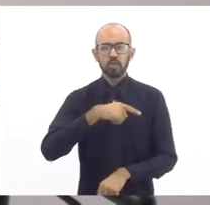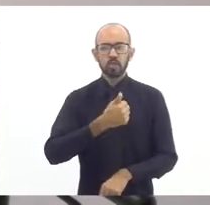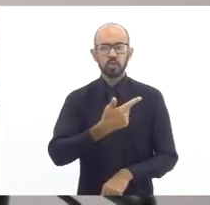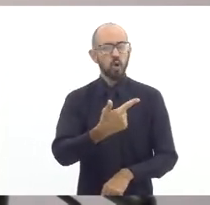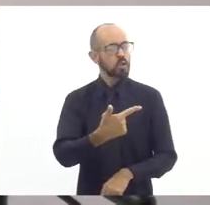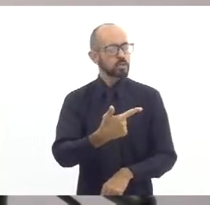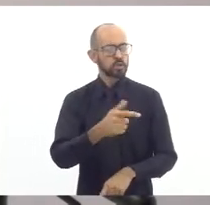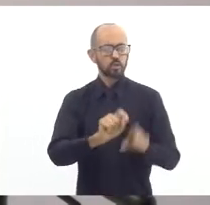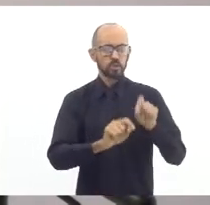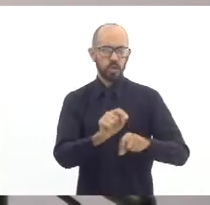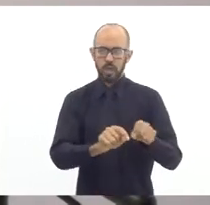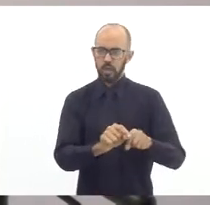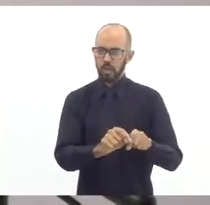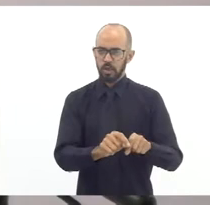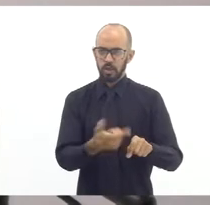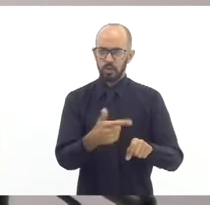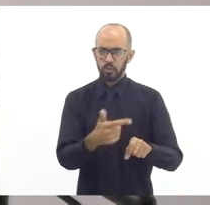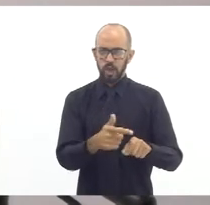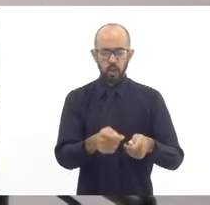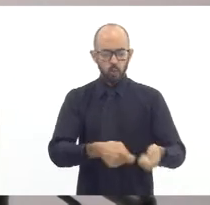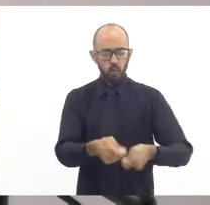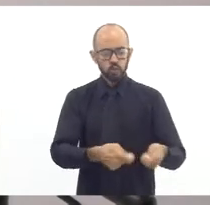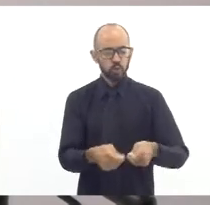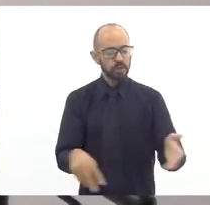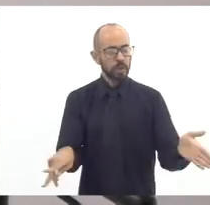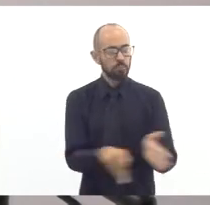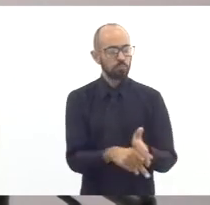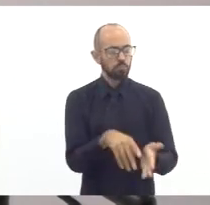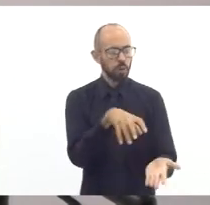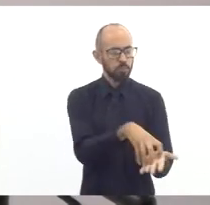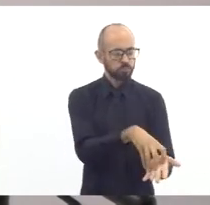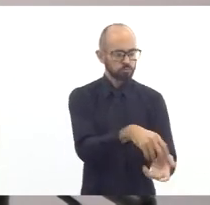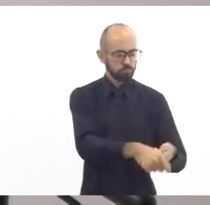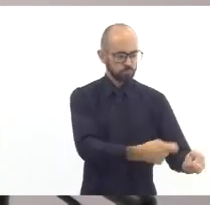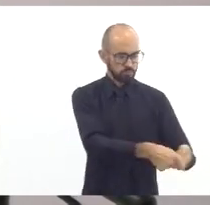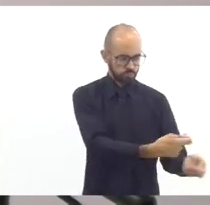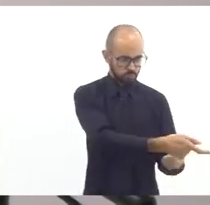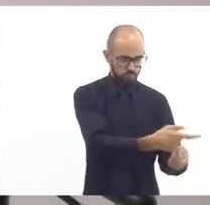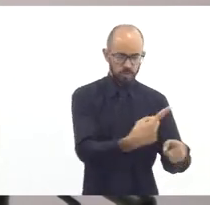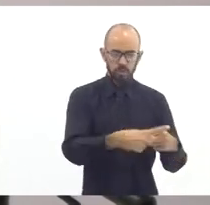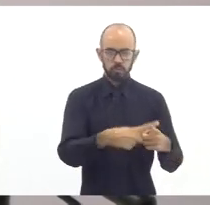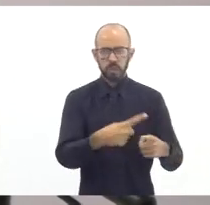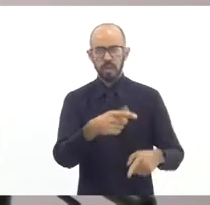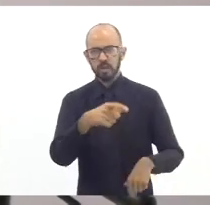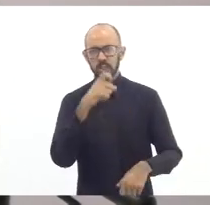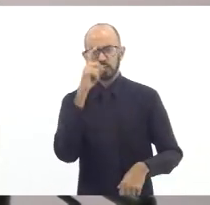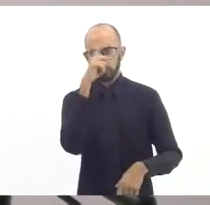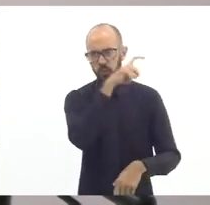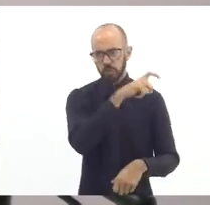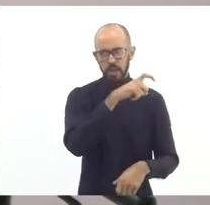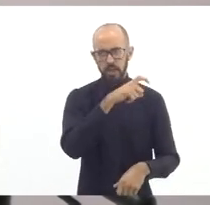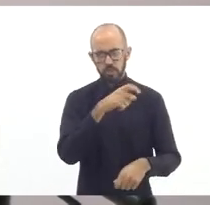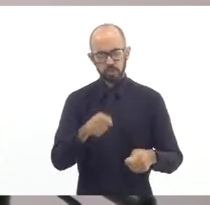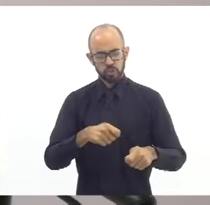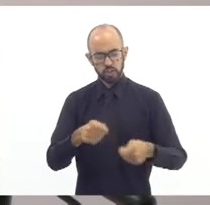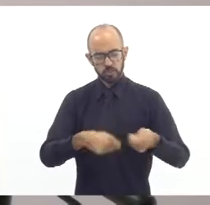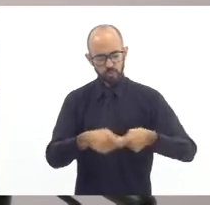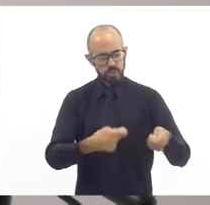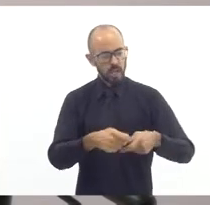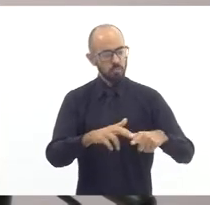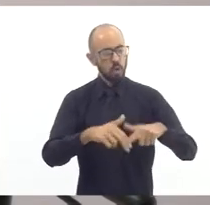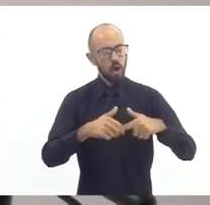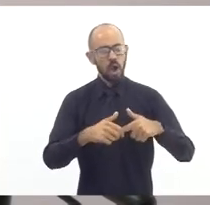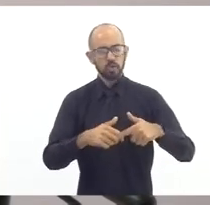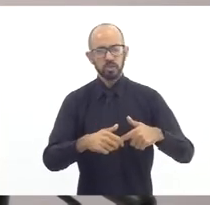dizer, não estavam propriamente sob controle da concessionária. A concessionária tinha dificuldade de operar os seus serviços por problemas relacionados ao crime